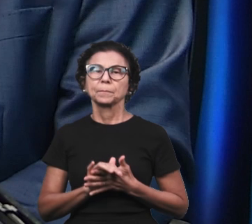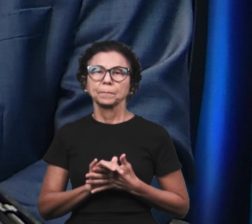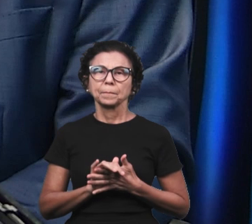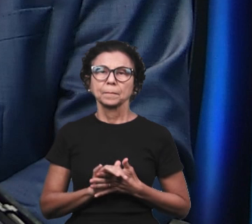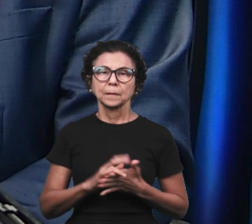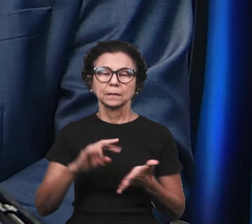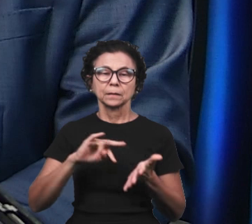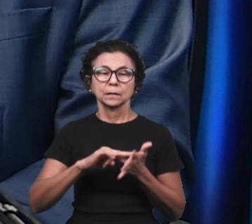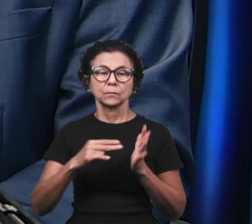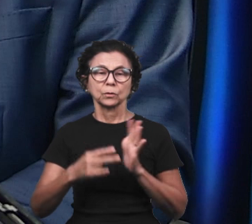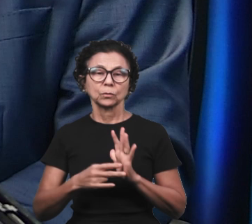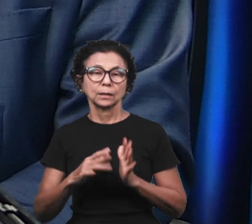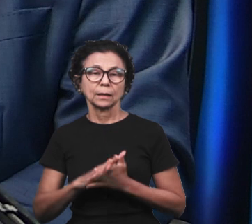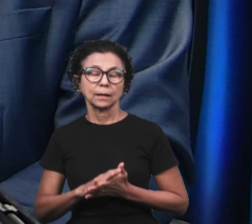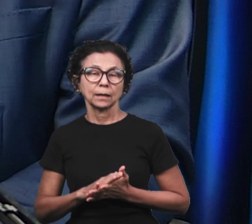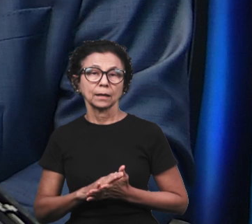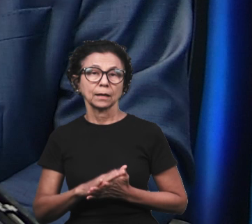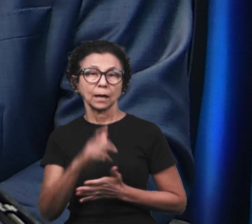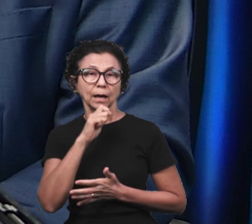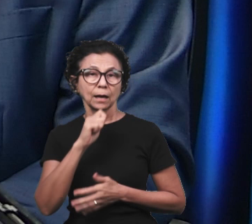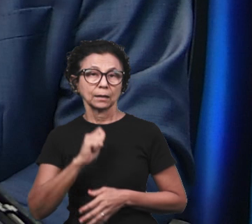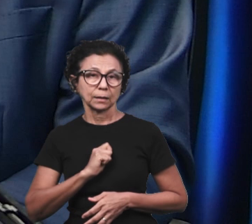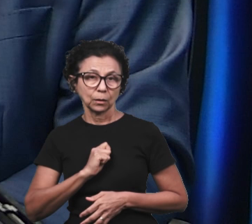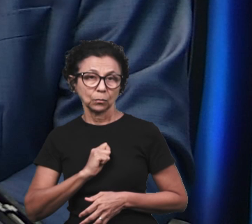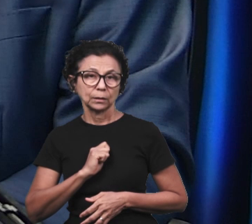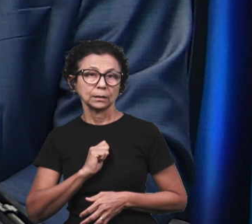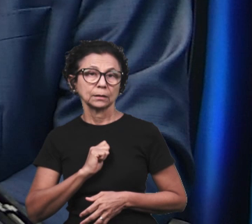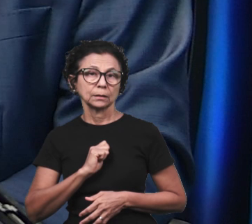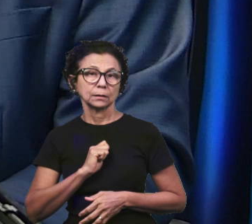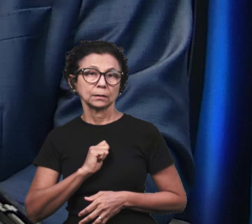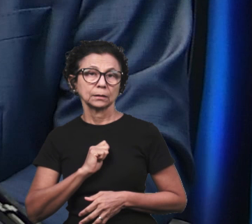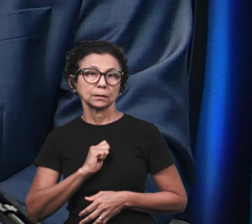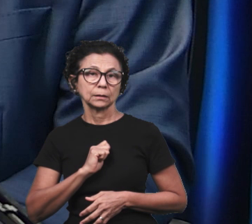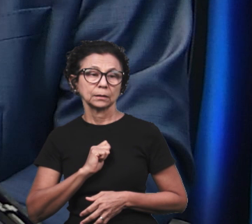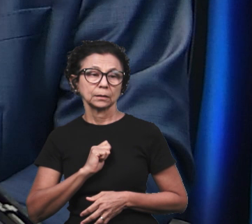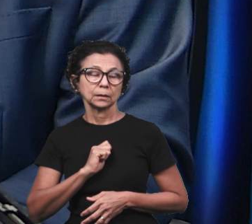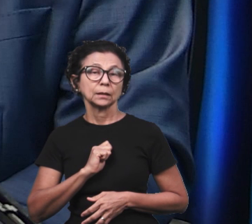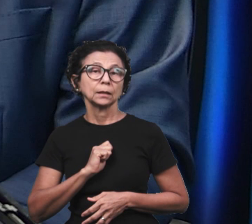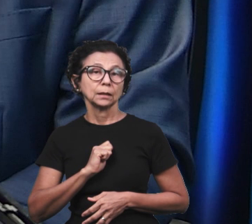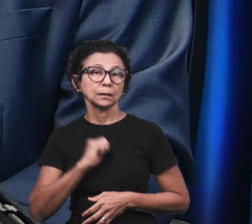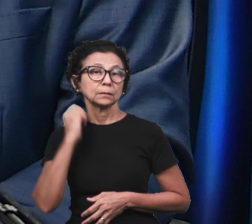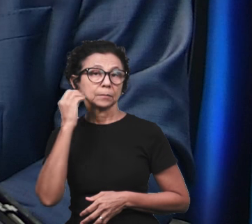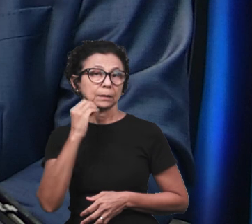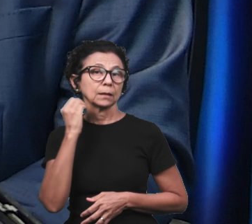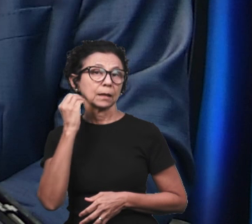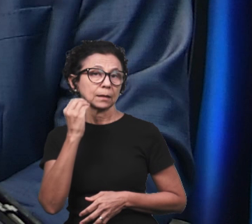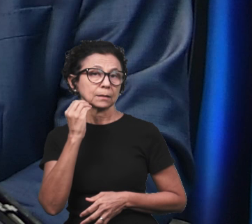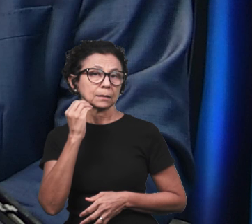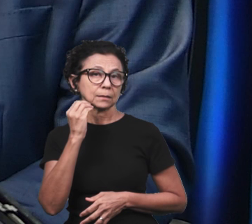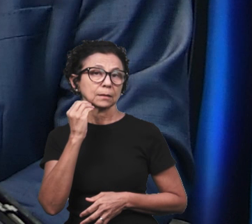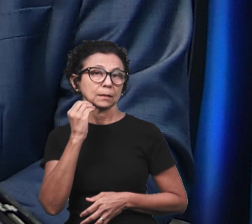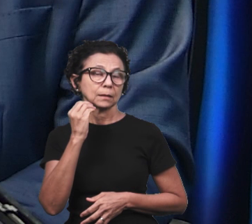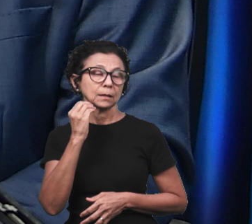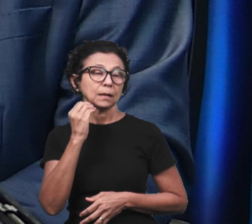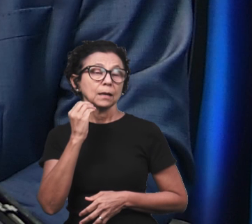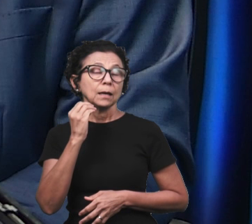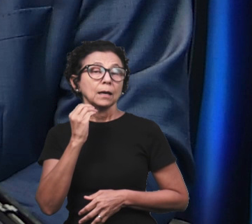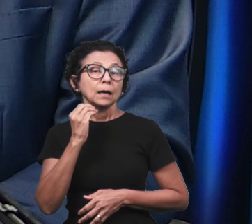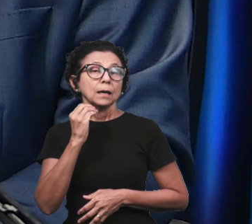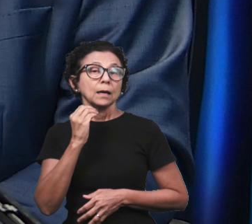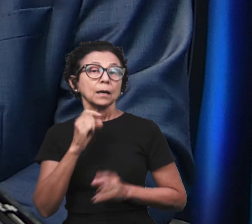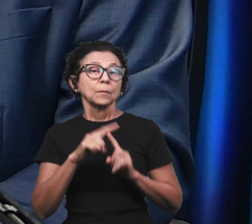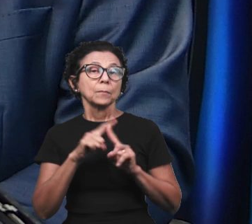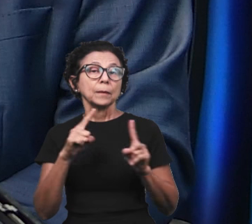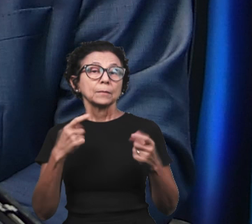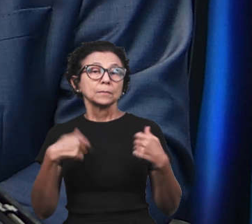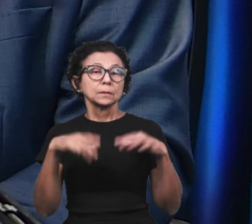os outros precisava de ser notório também. Então, hoje, as pessoas olham para a